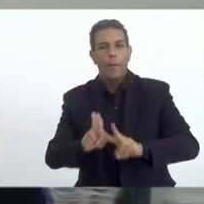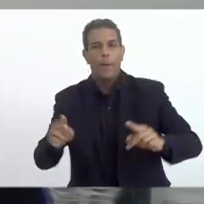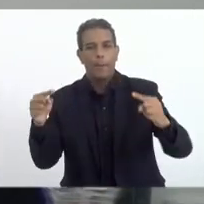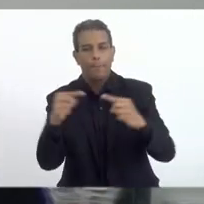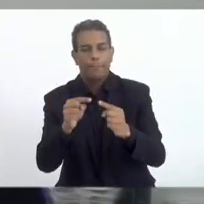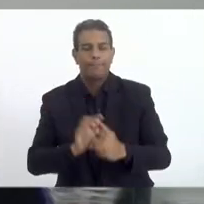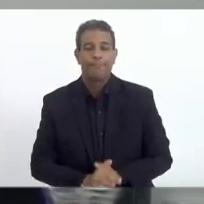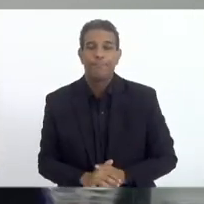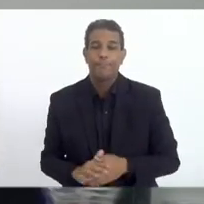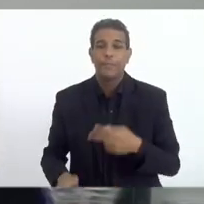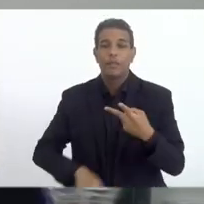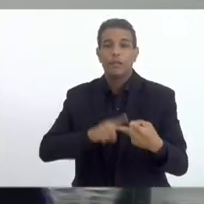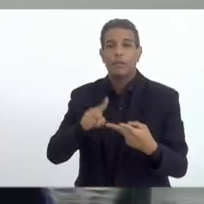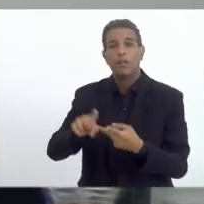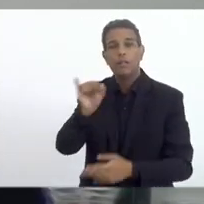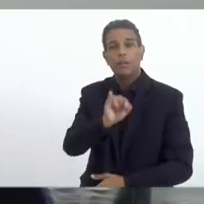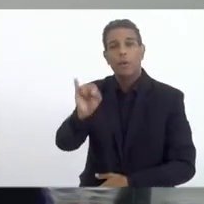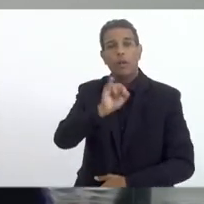Outro ponto importante